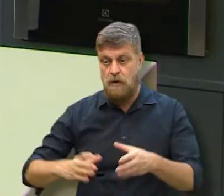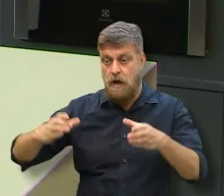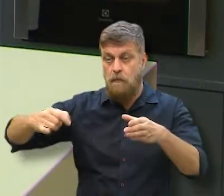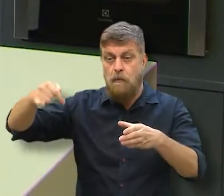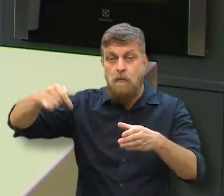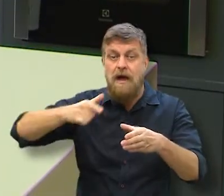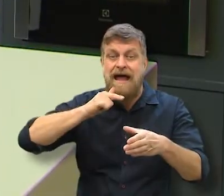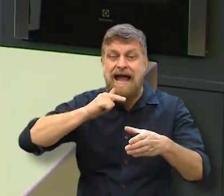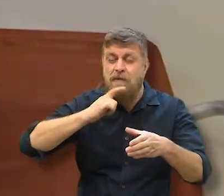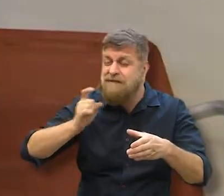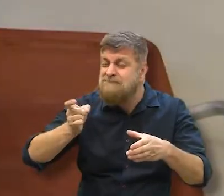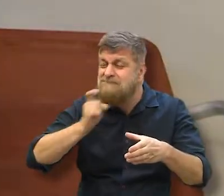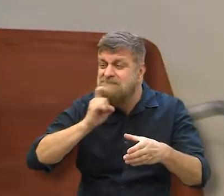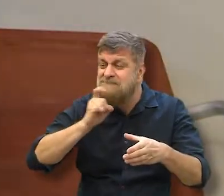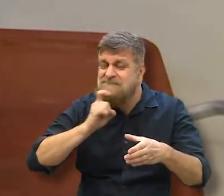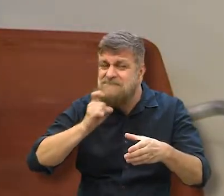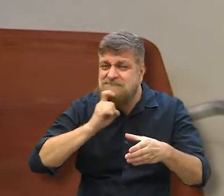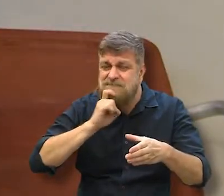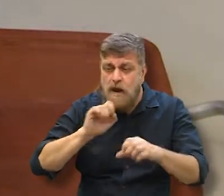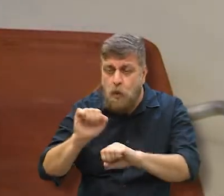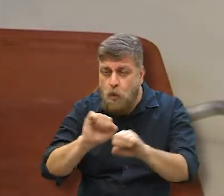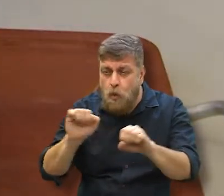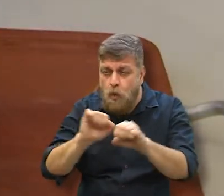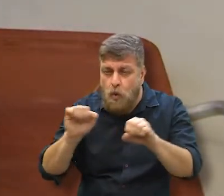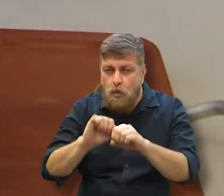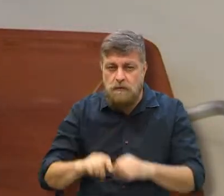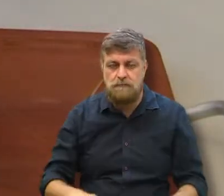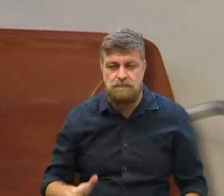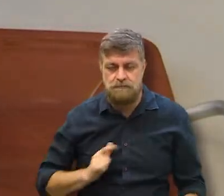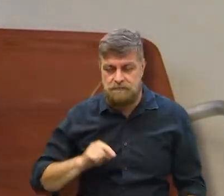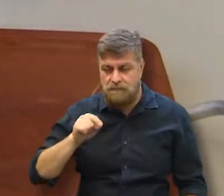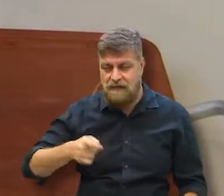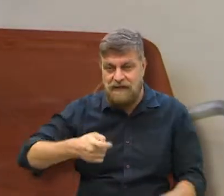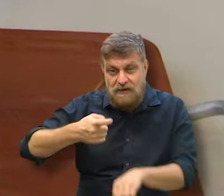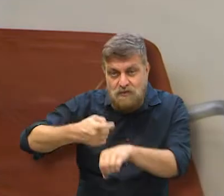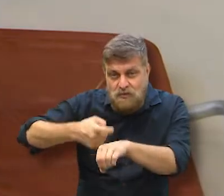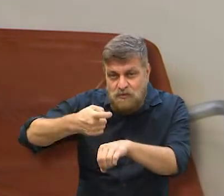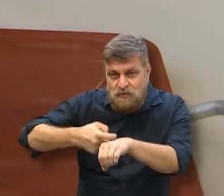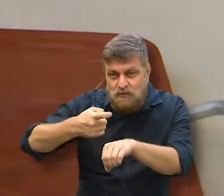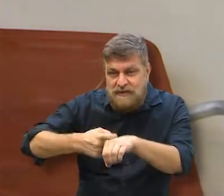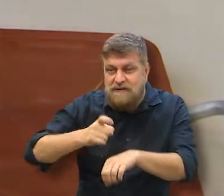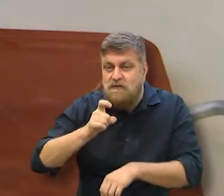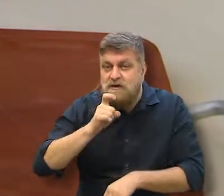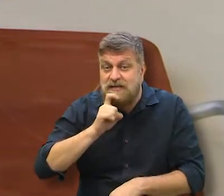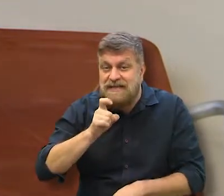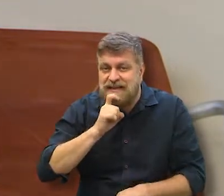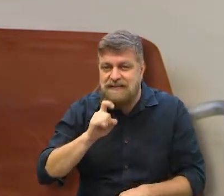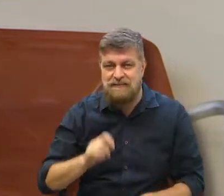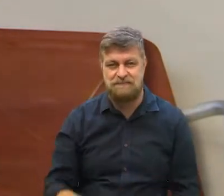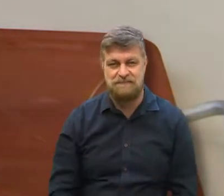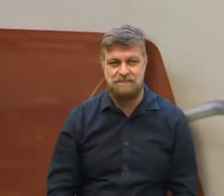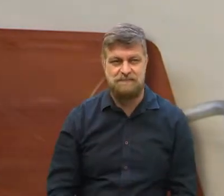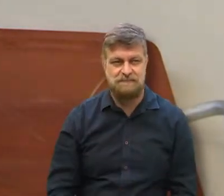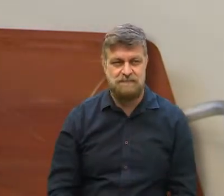E coloque-as em água bem gelada, para parar o cozimento e ficar crocante e